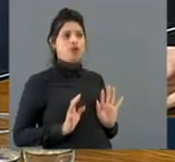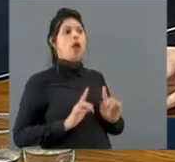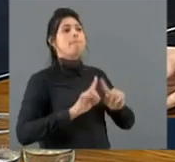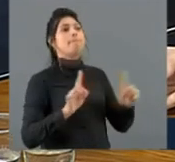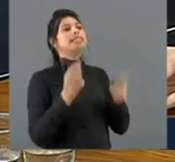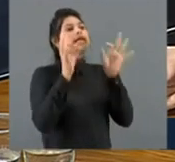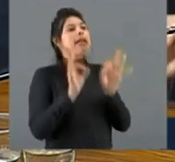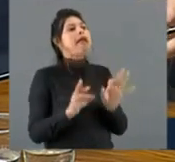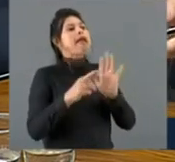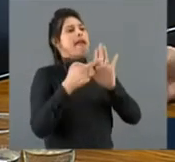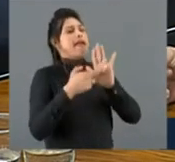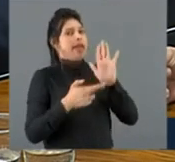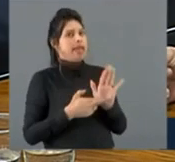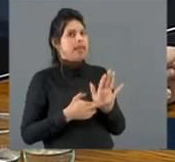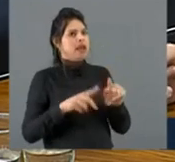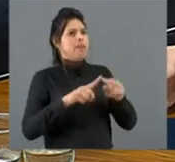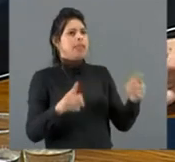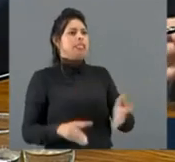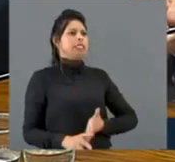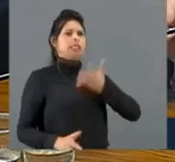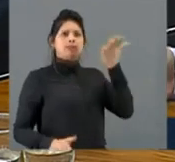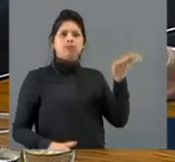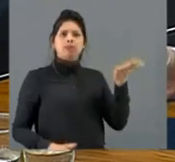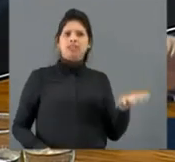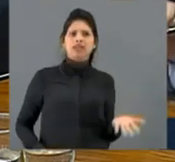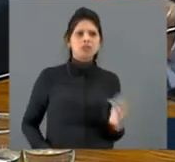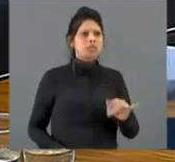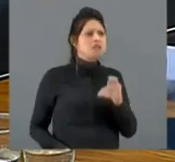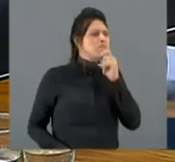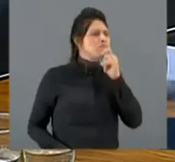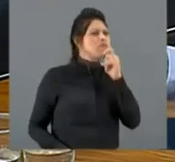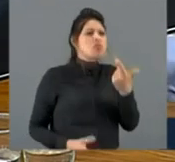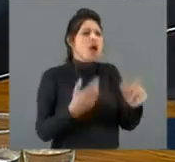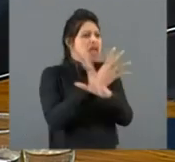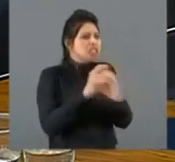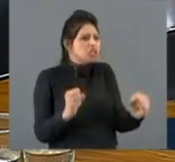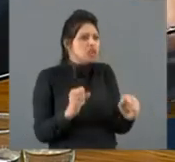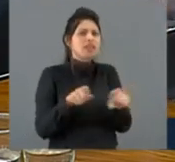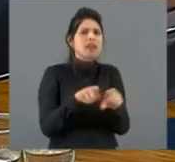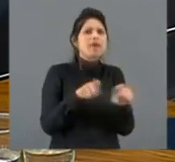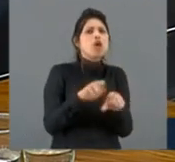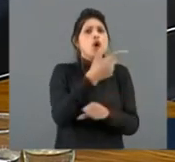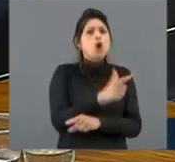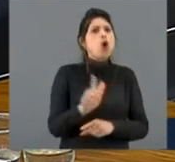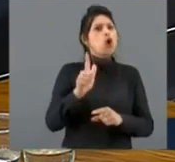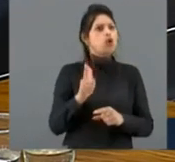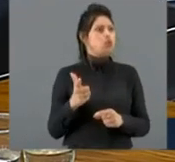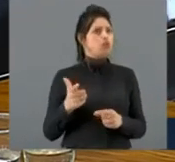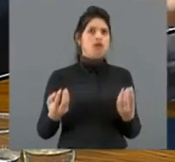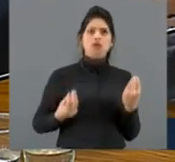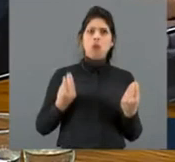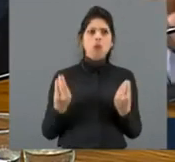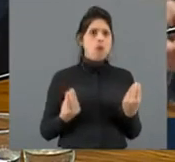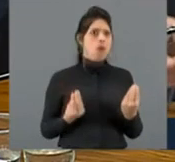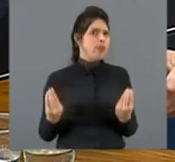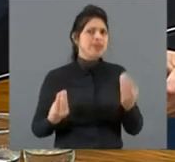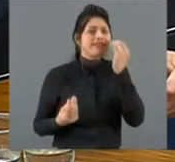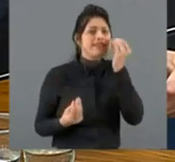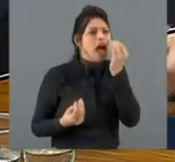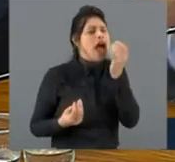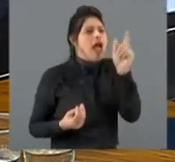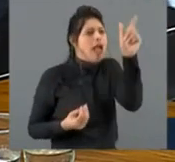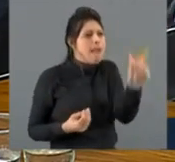regra, desprezado, quando não censurado e desrespeitado por órgãos que deveriam respeitar, aliás, representar todos os